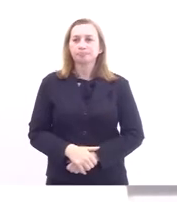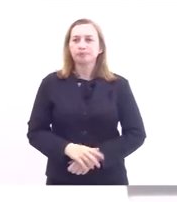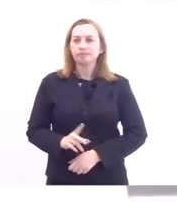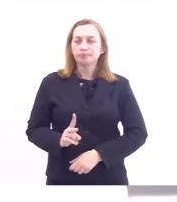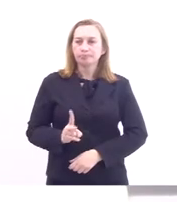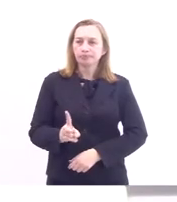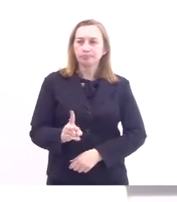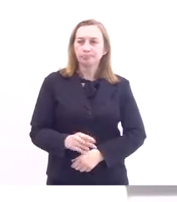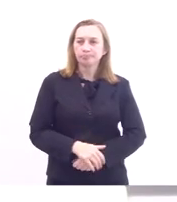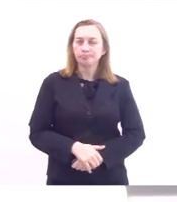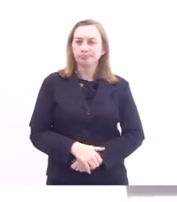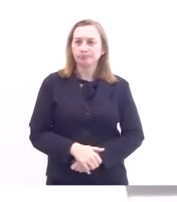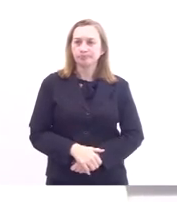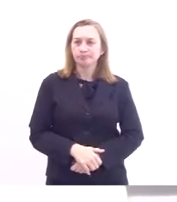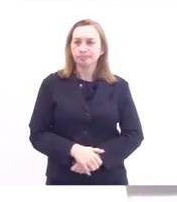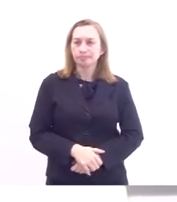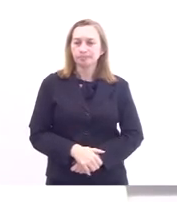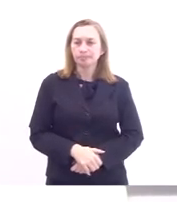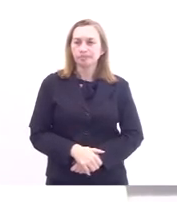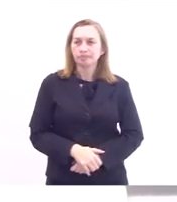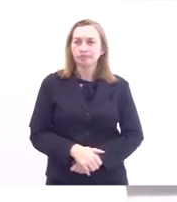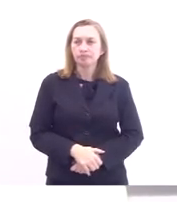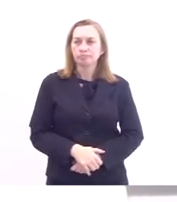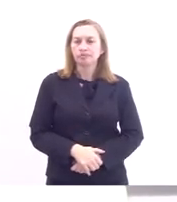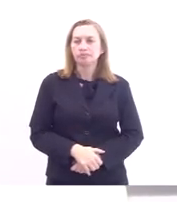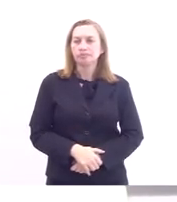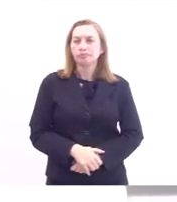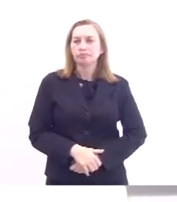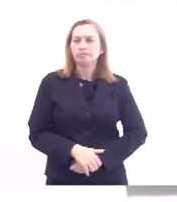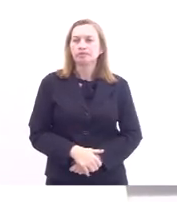essa questão da volatilidade, né, dessa receita.